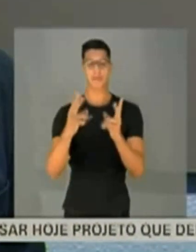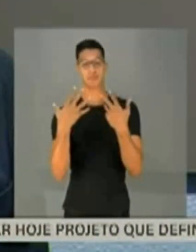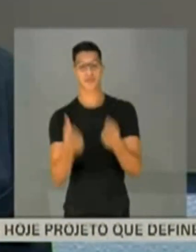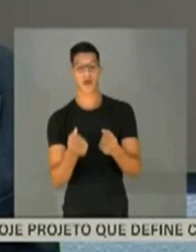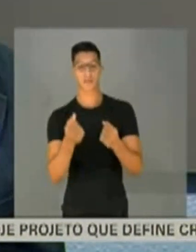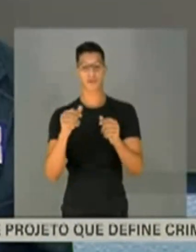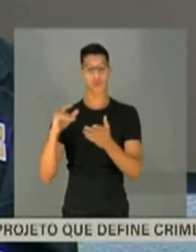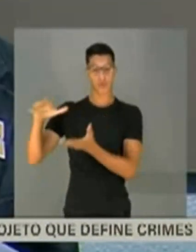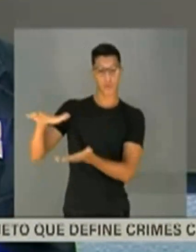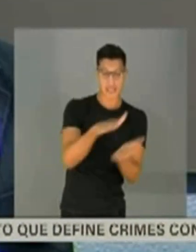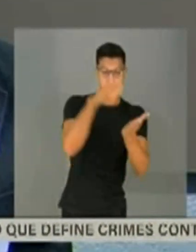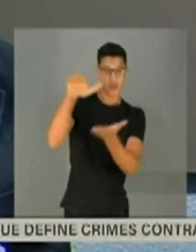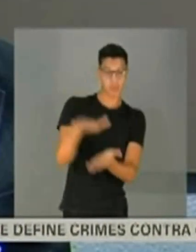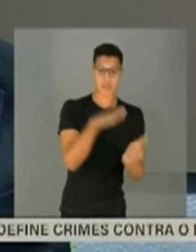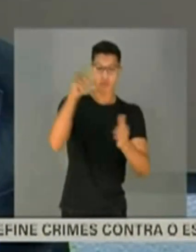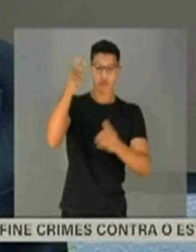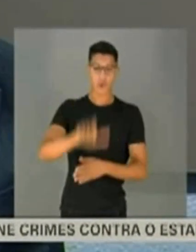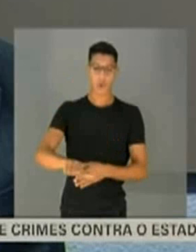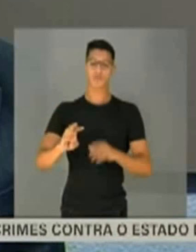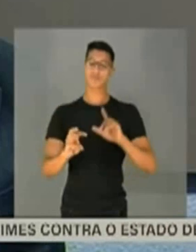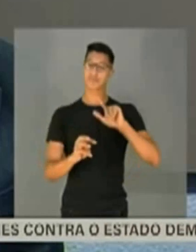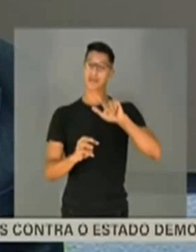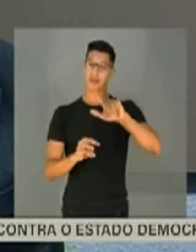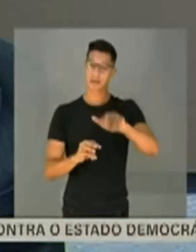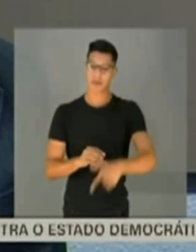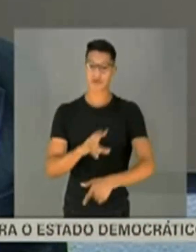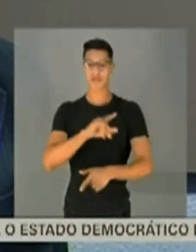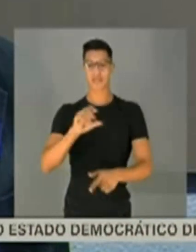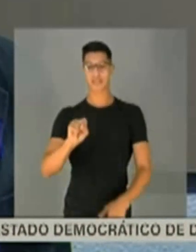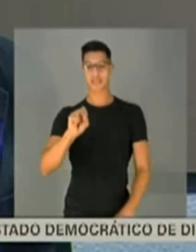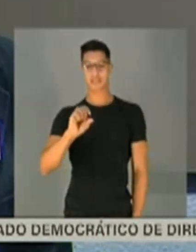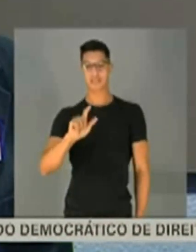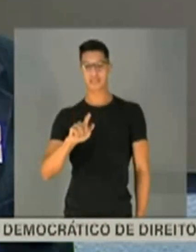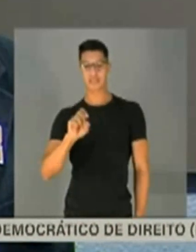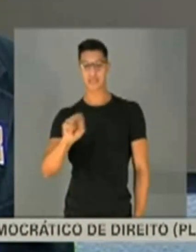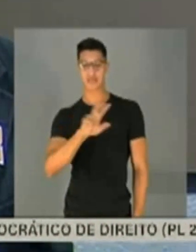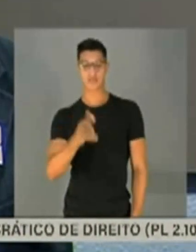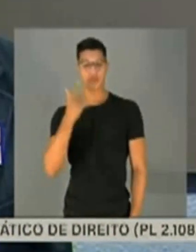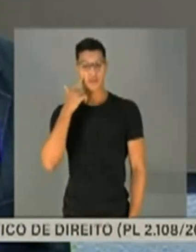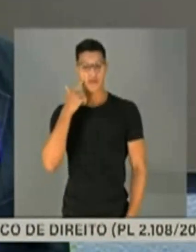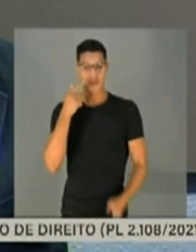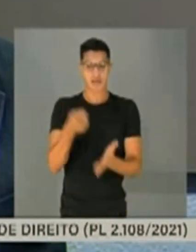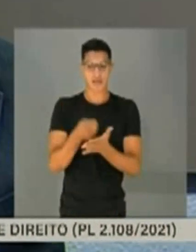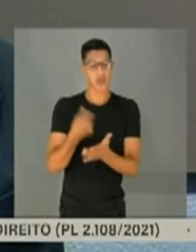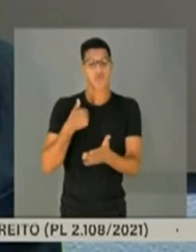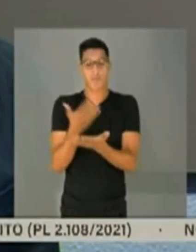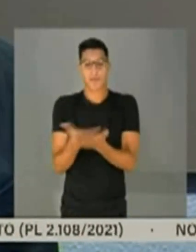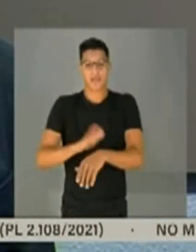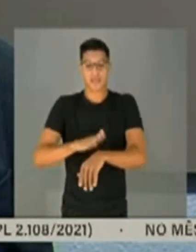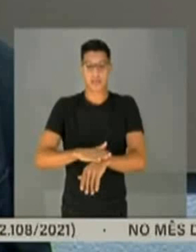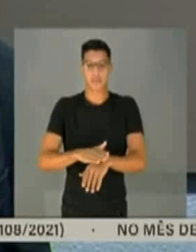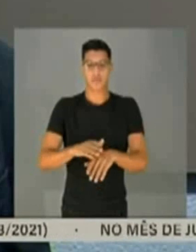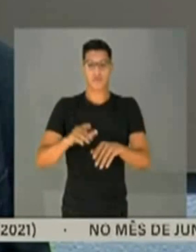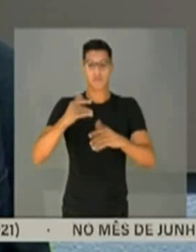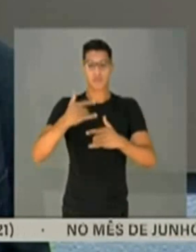vamos mandar toda a documentação de novo, daqui a pouco, vamos chegar na SGS, e você vai ver que a carga existe. Eu não vou perder tempo. O cara